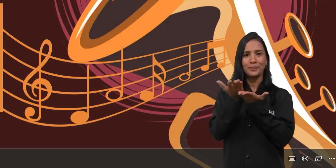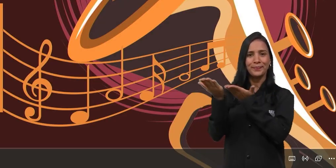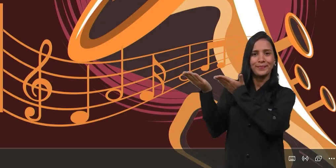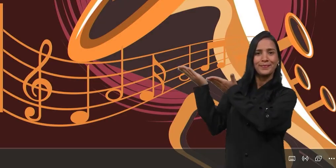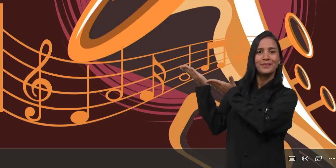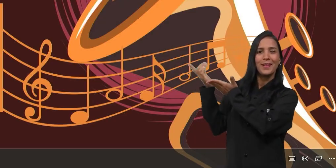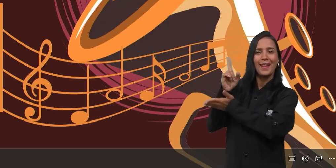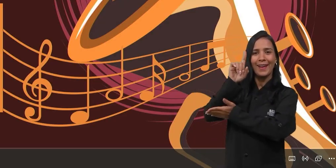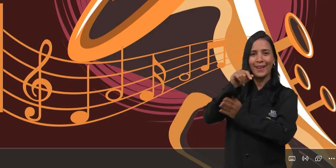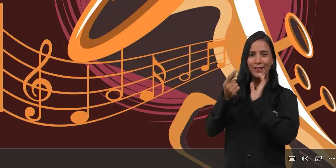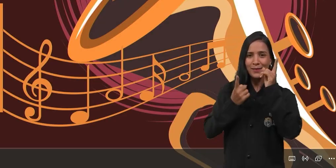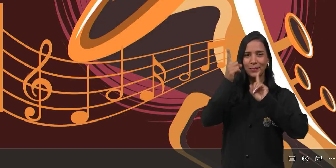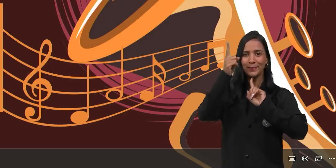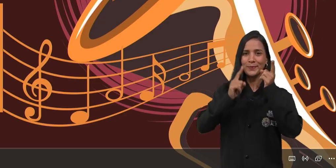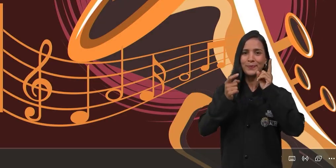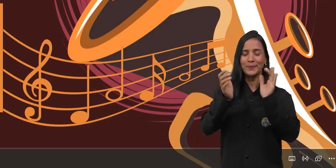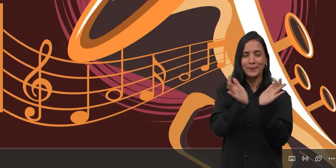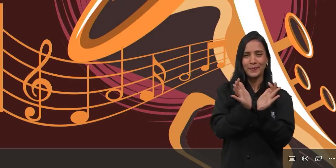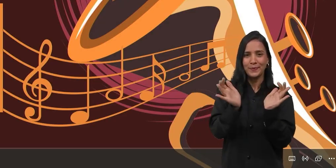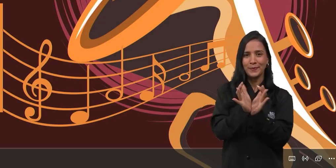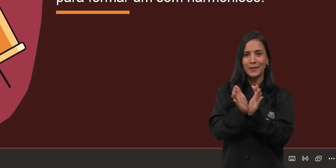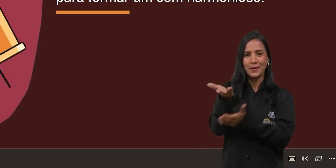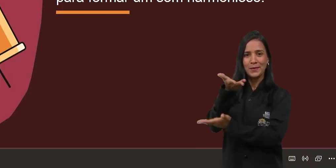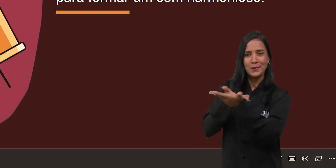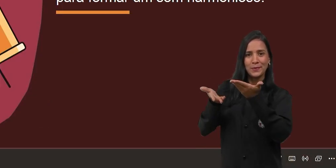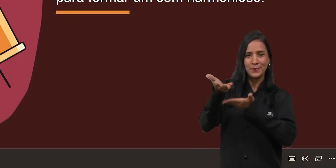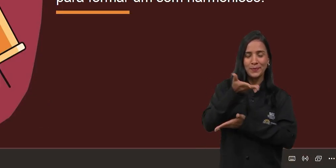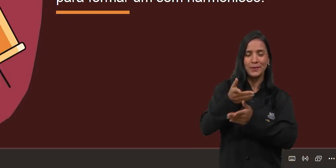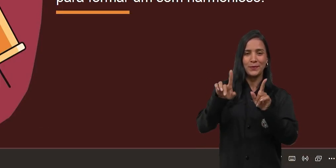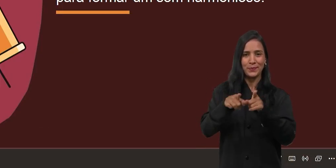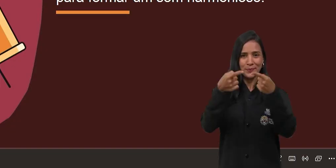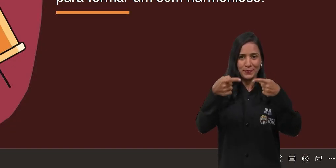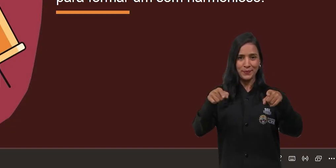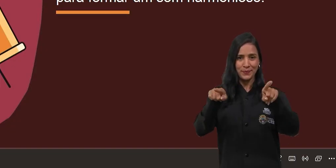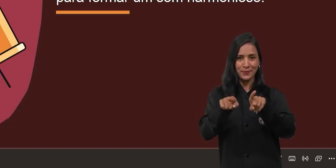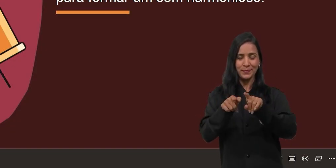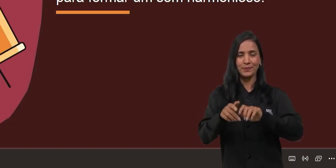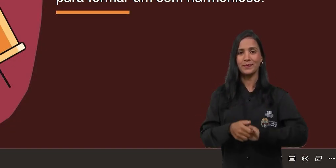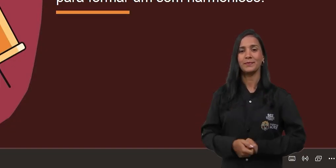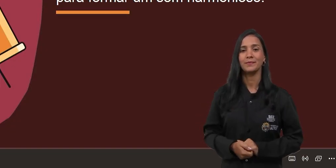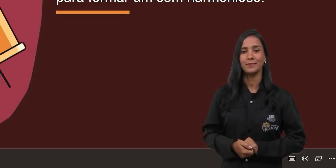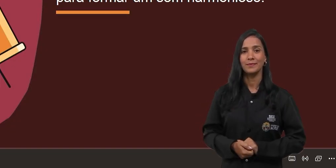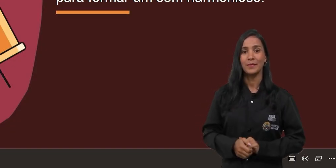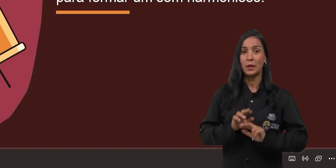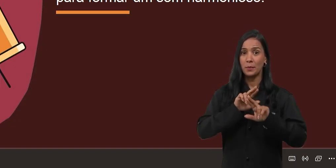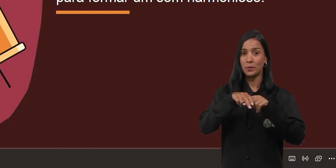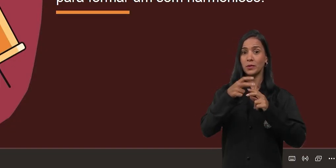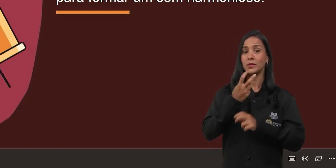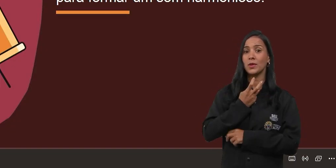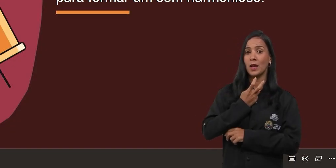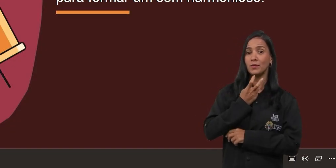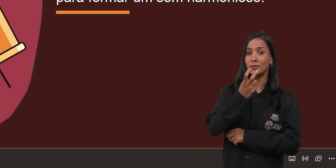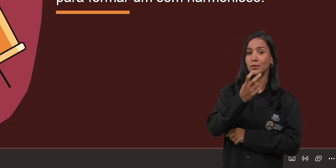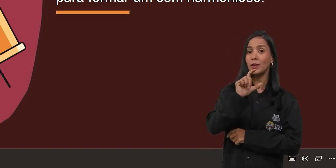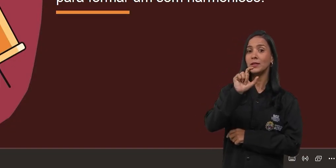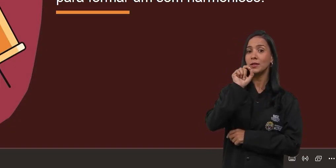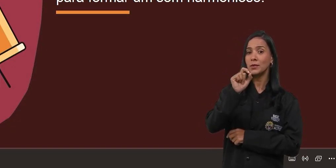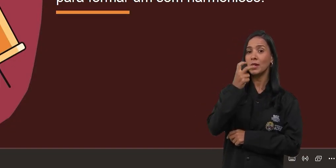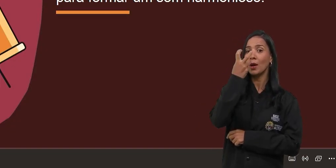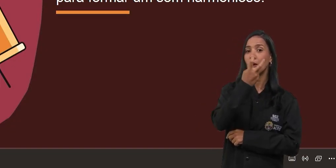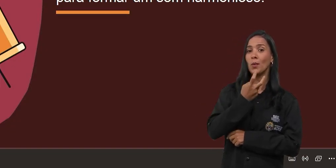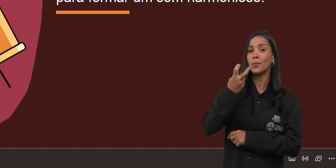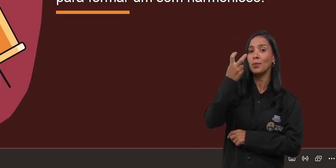mais belas e coletivas da música. Então, a voz é uma forma